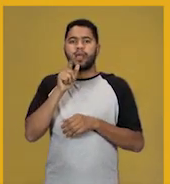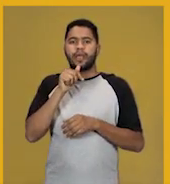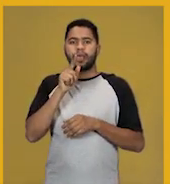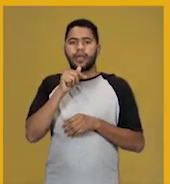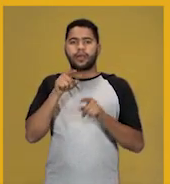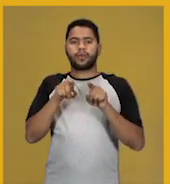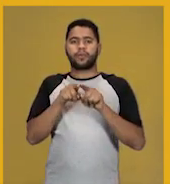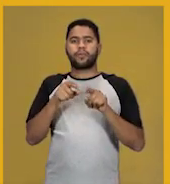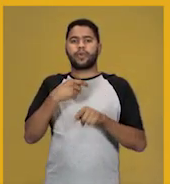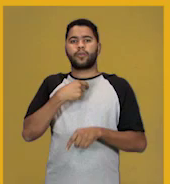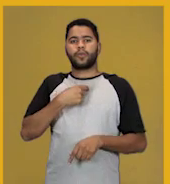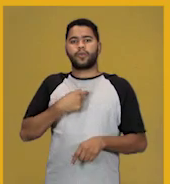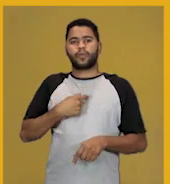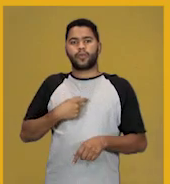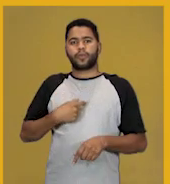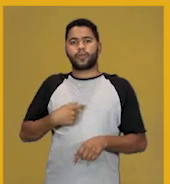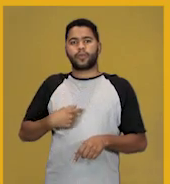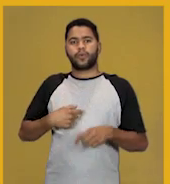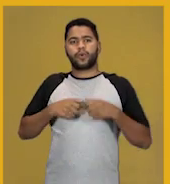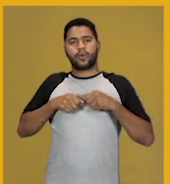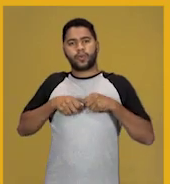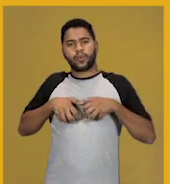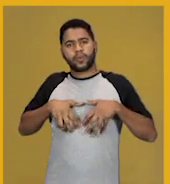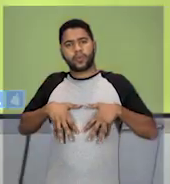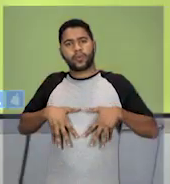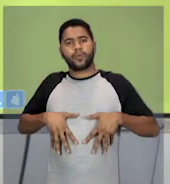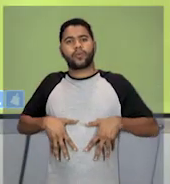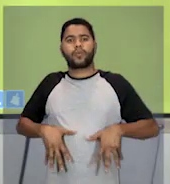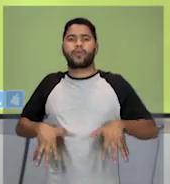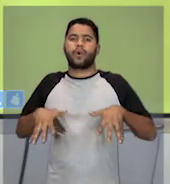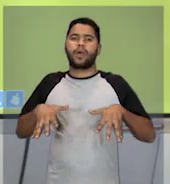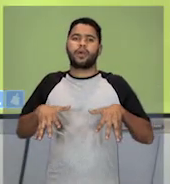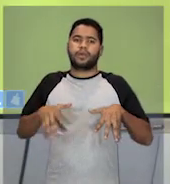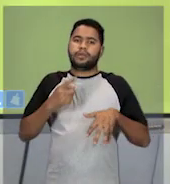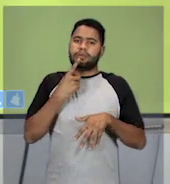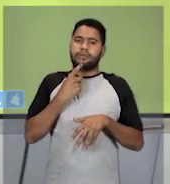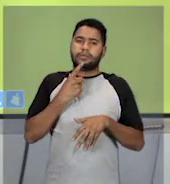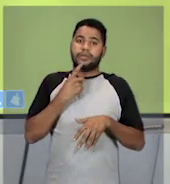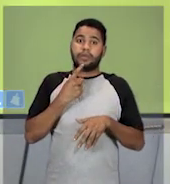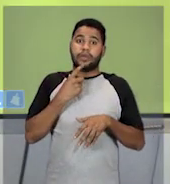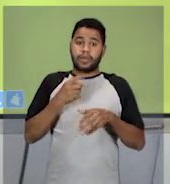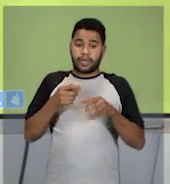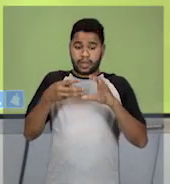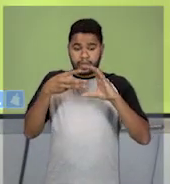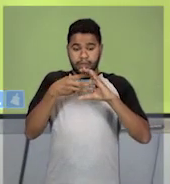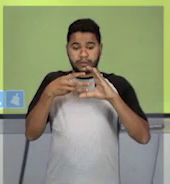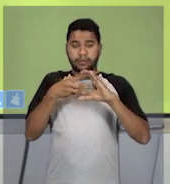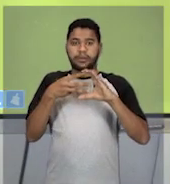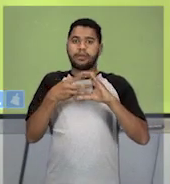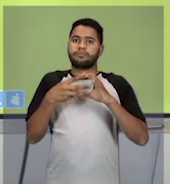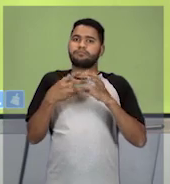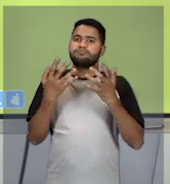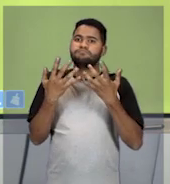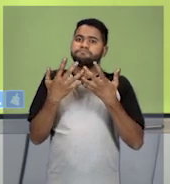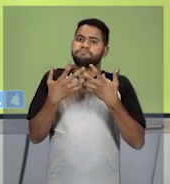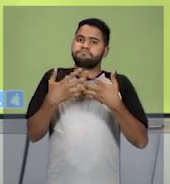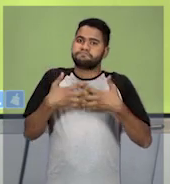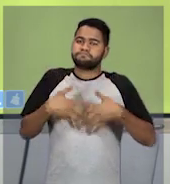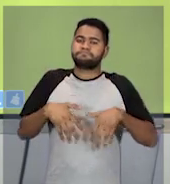tubo digestório para os capilares sanguíneos. Gente, a célula, ela é uma unidade funcional, ela tem